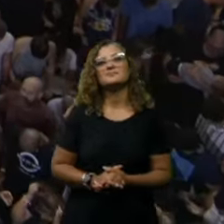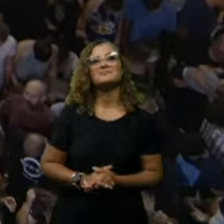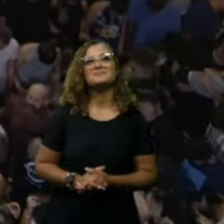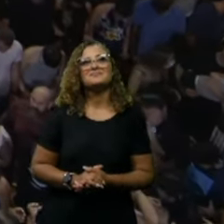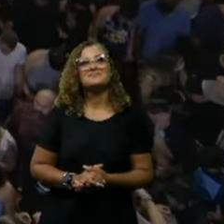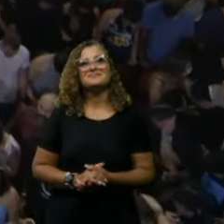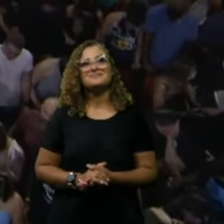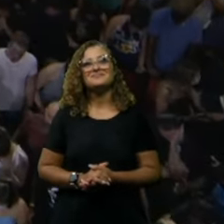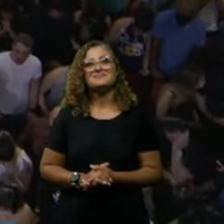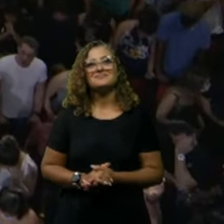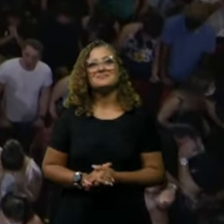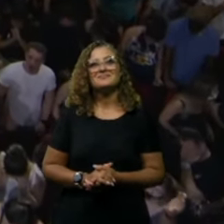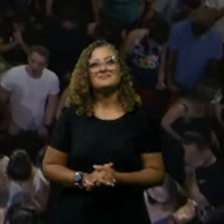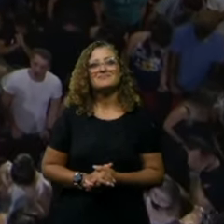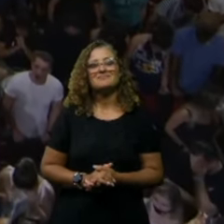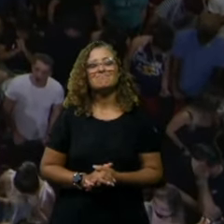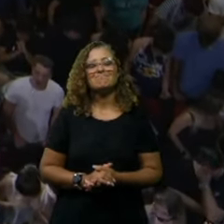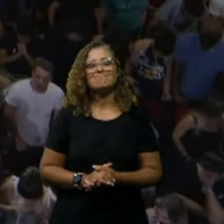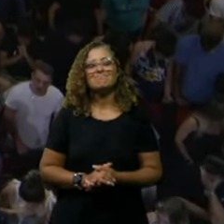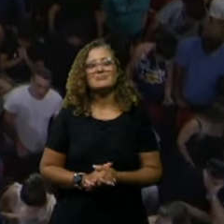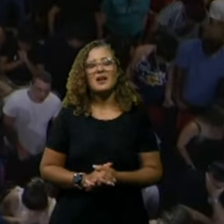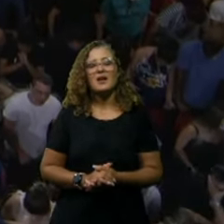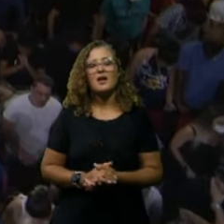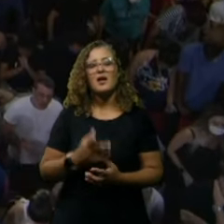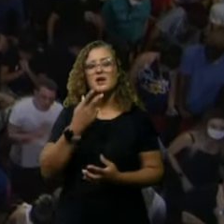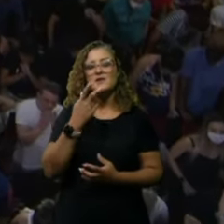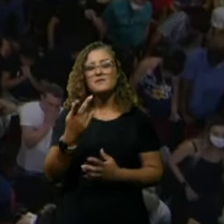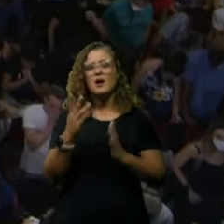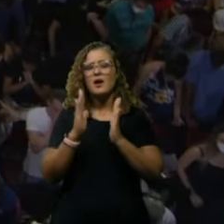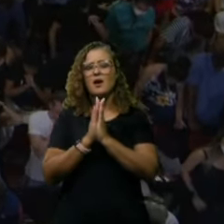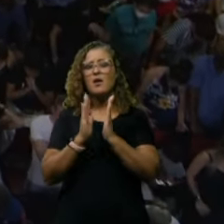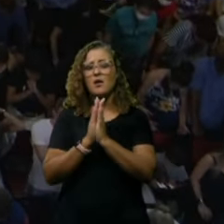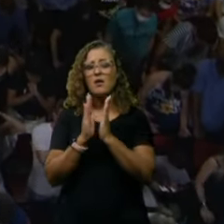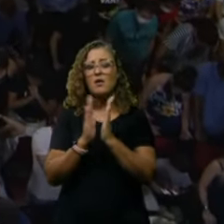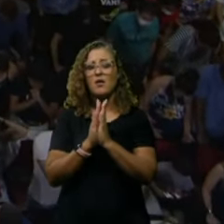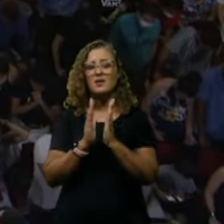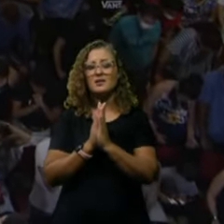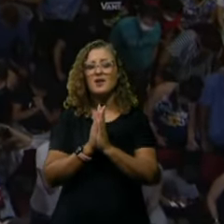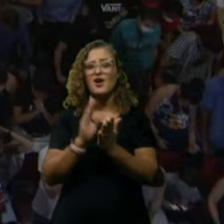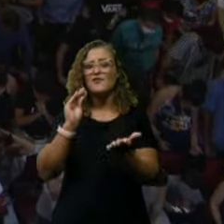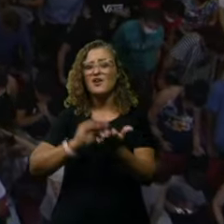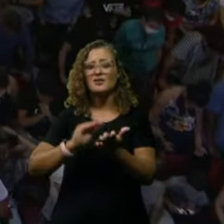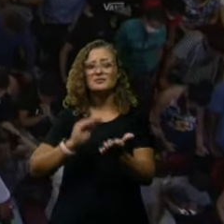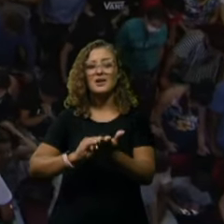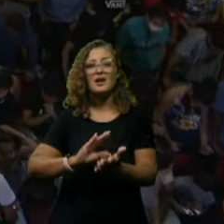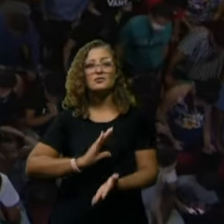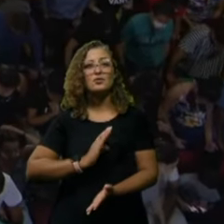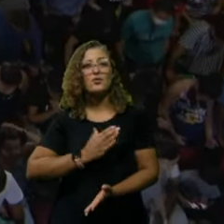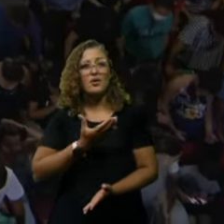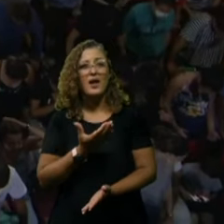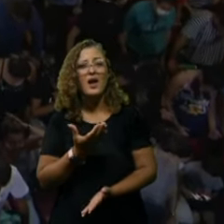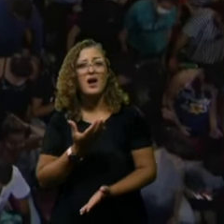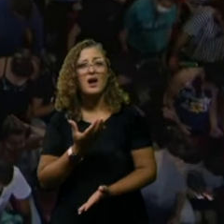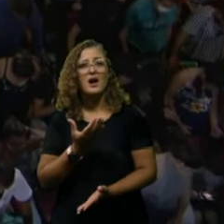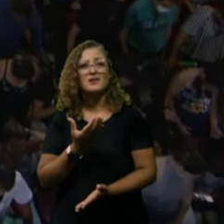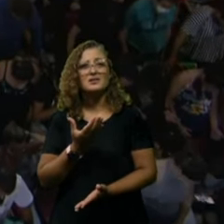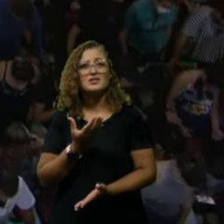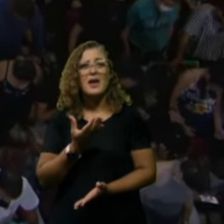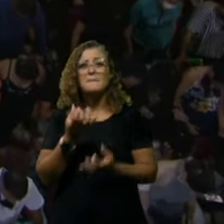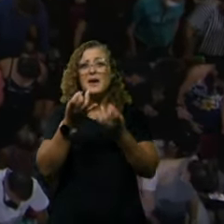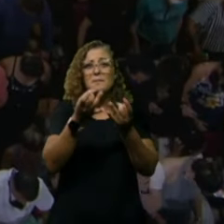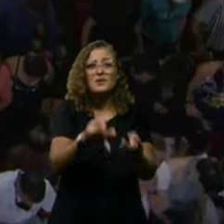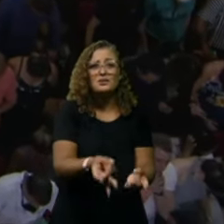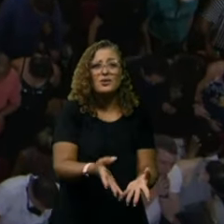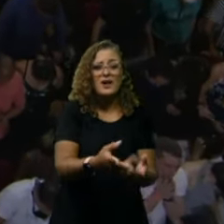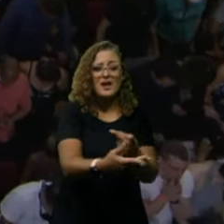o Senhor tem me faltado coragem para renunciar aquilo que é terreno é porque a verdade fala para ele é verdade porque